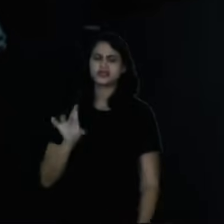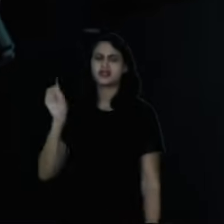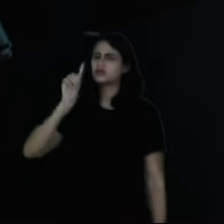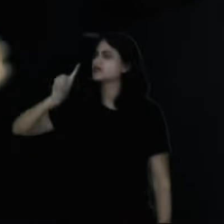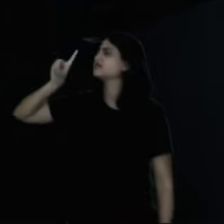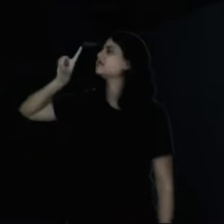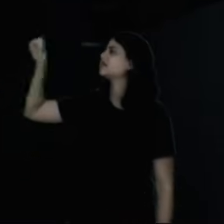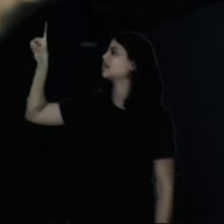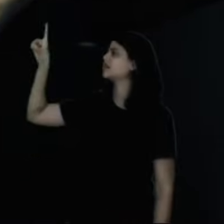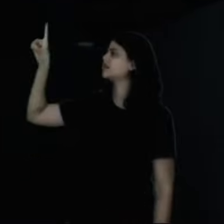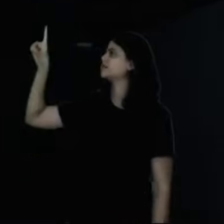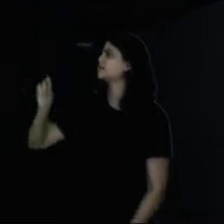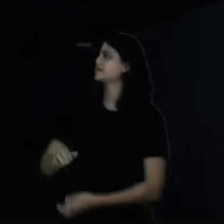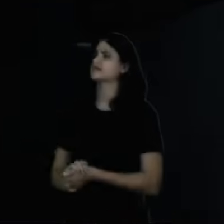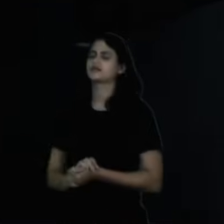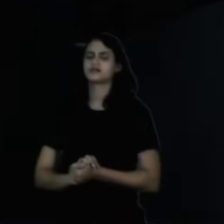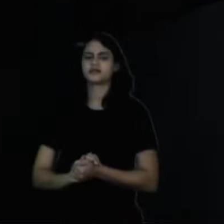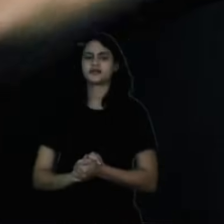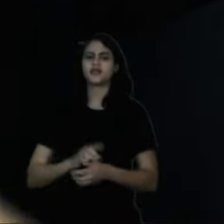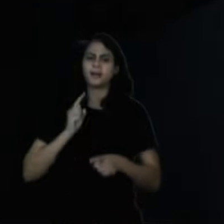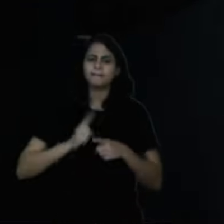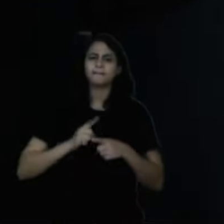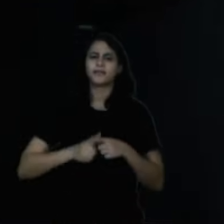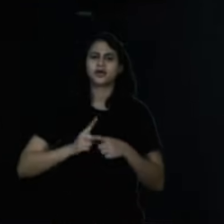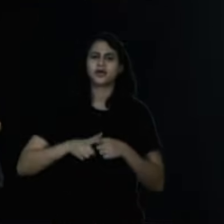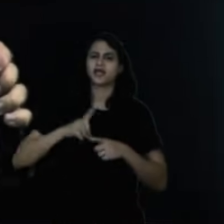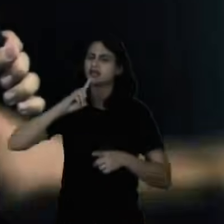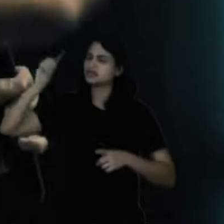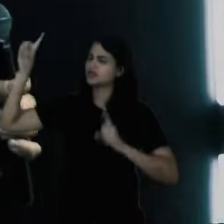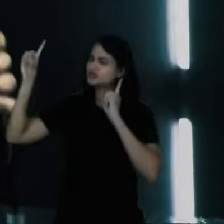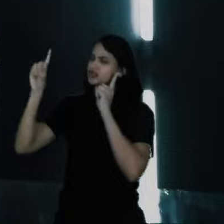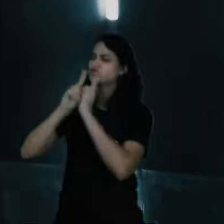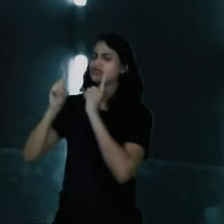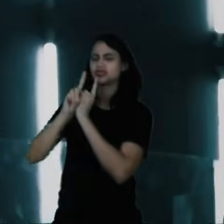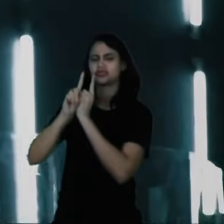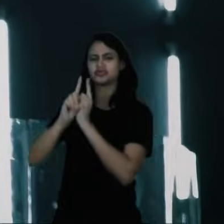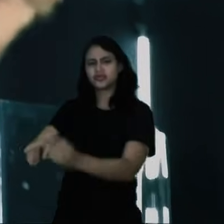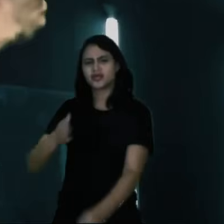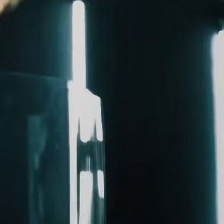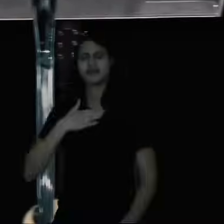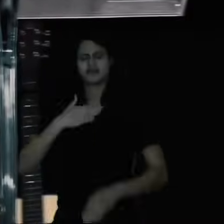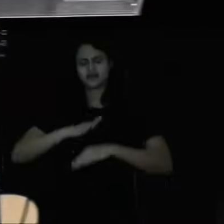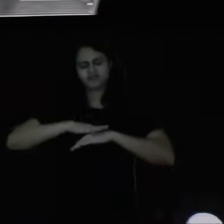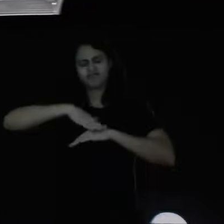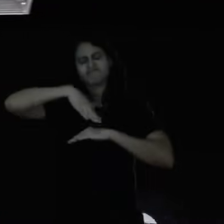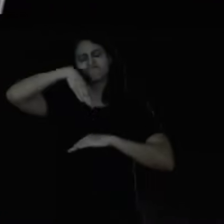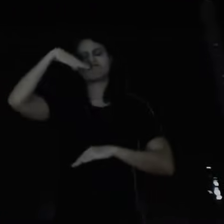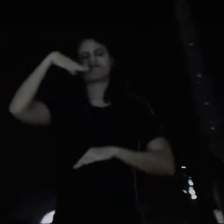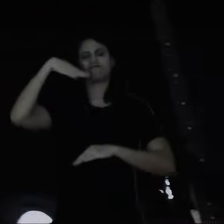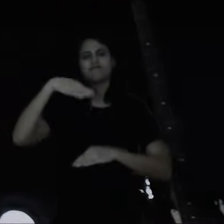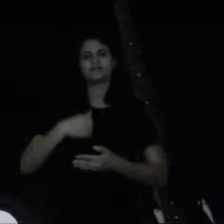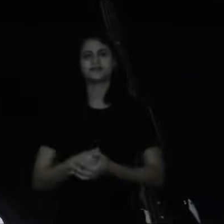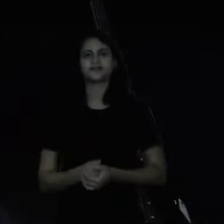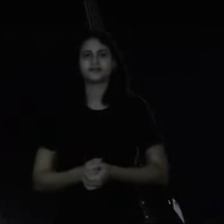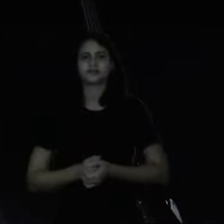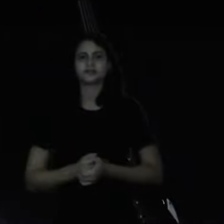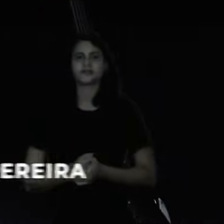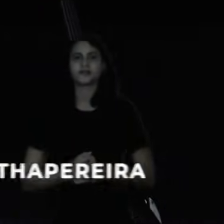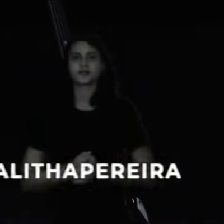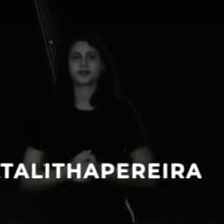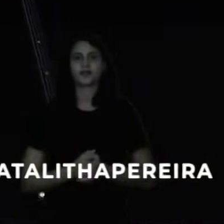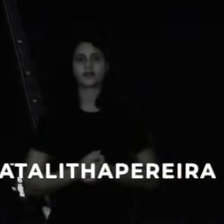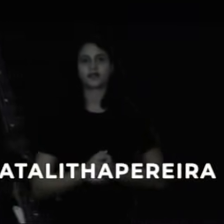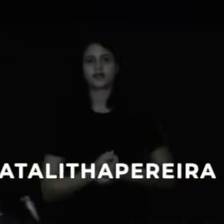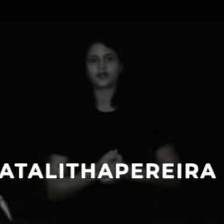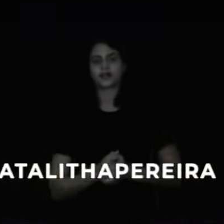eu sempre vou ser maioria. Com ele, sempre. Talvez a